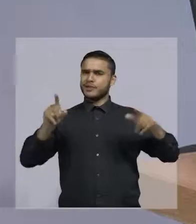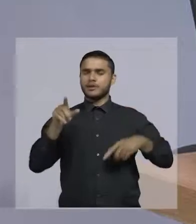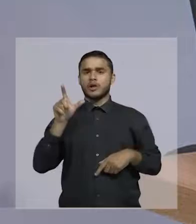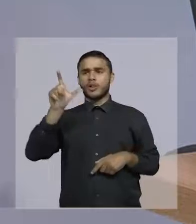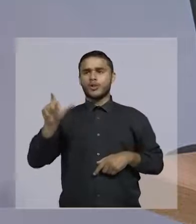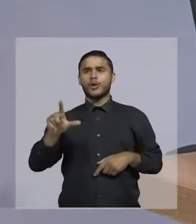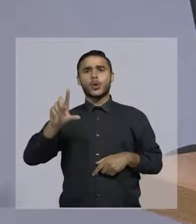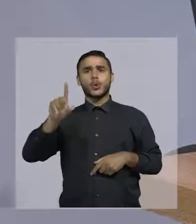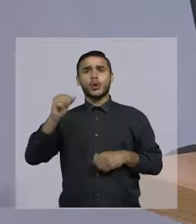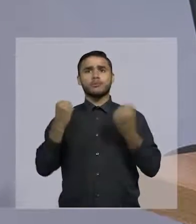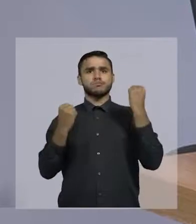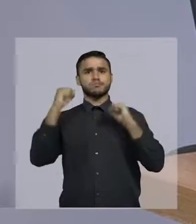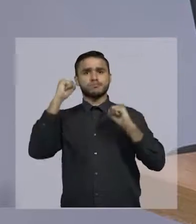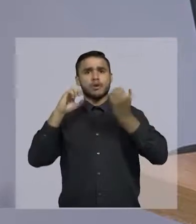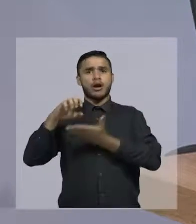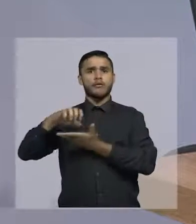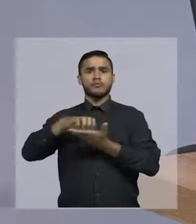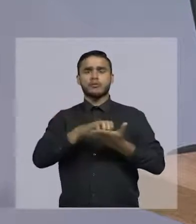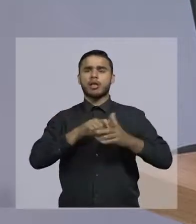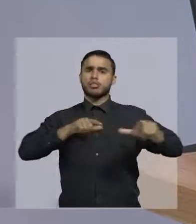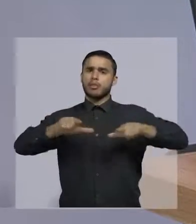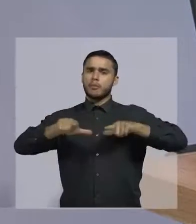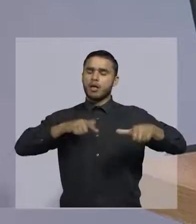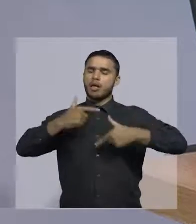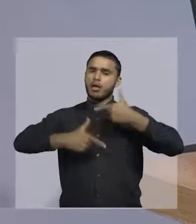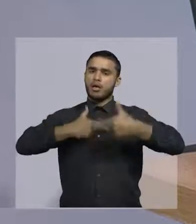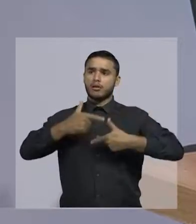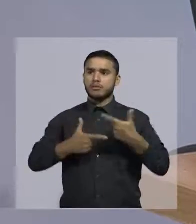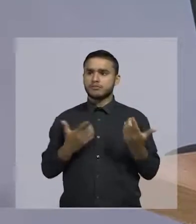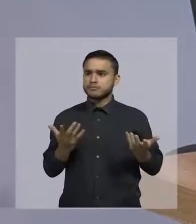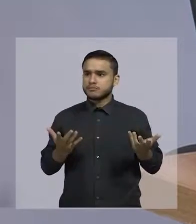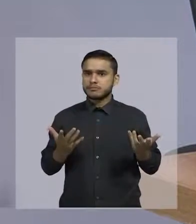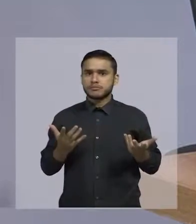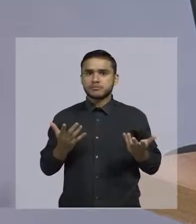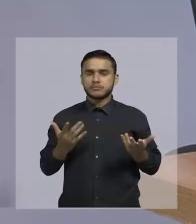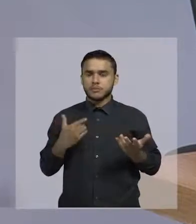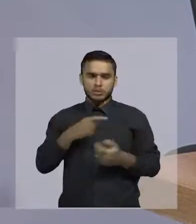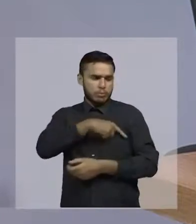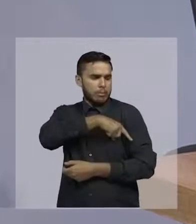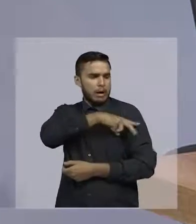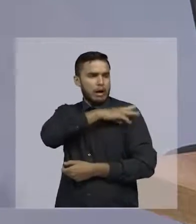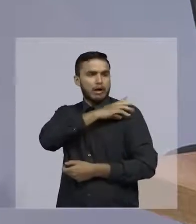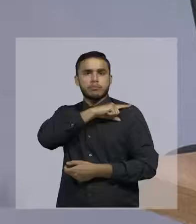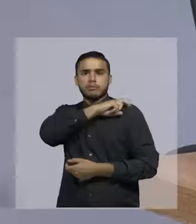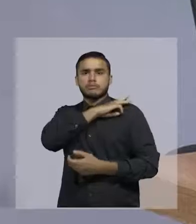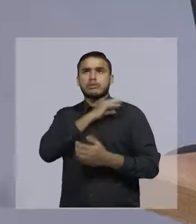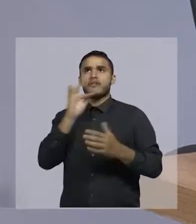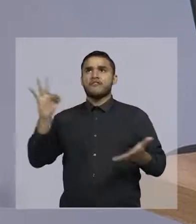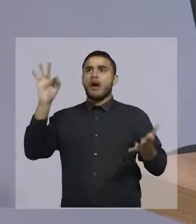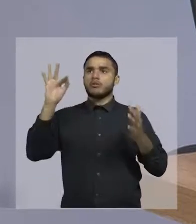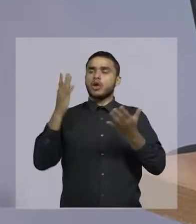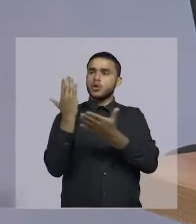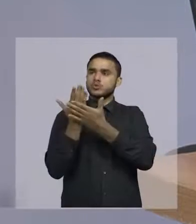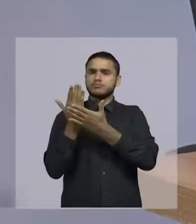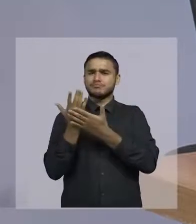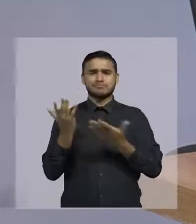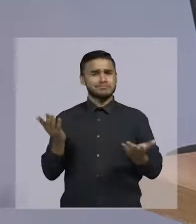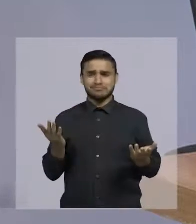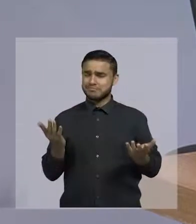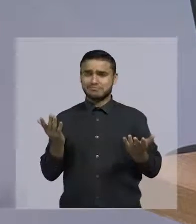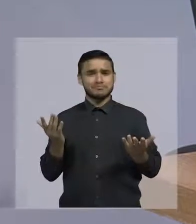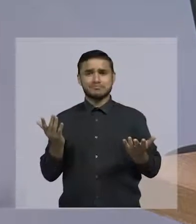Lula, que é um operário, como se diz vulgarmente, não completamente escolarizado, mas